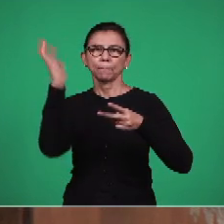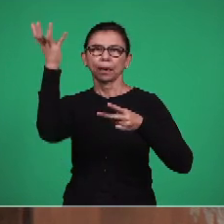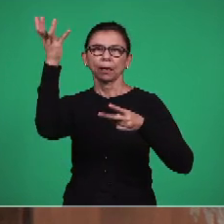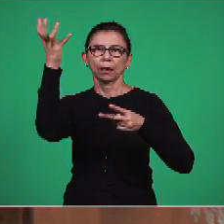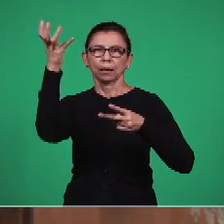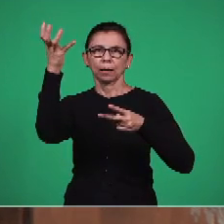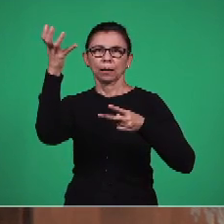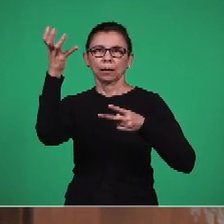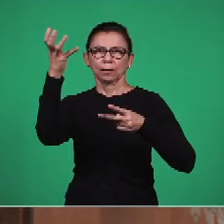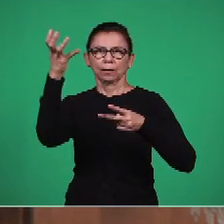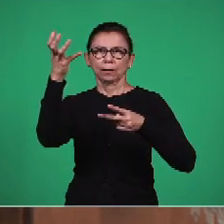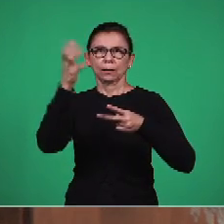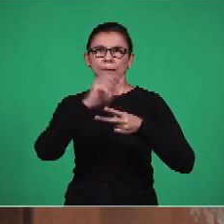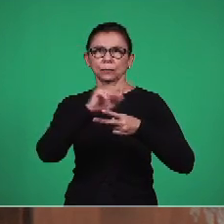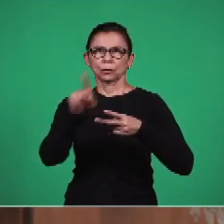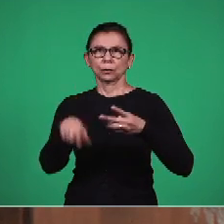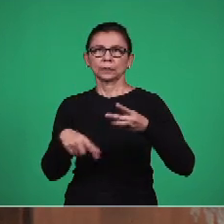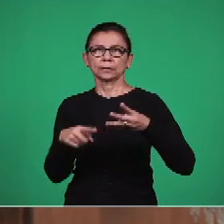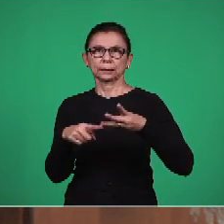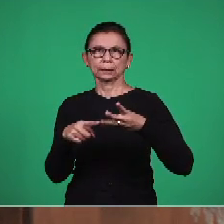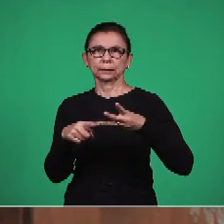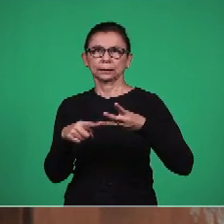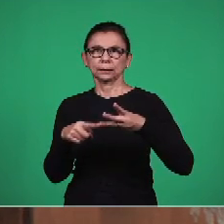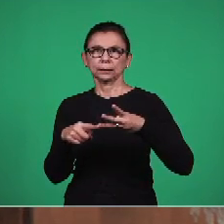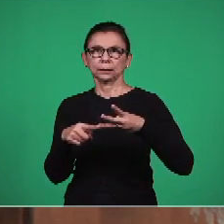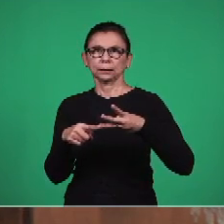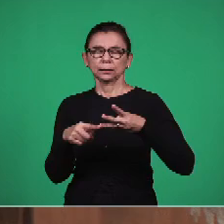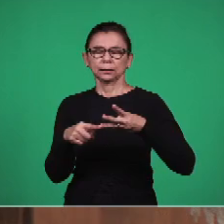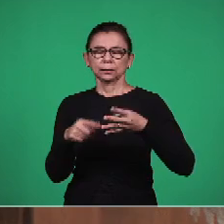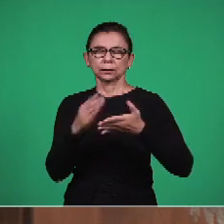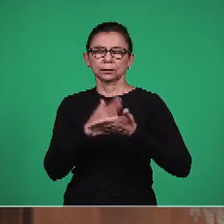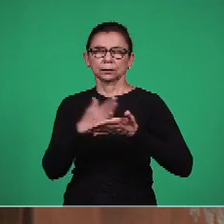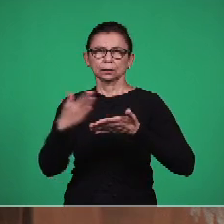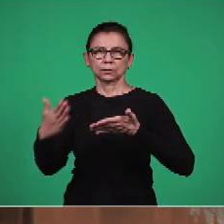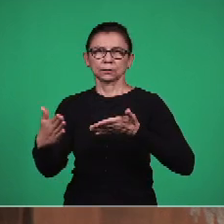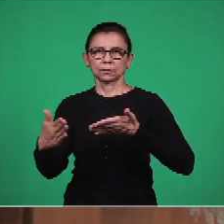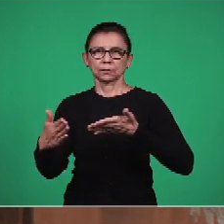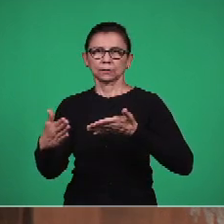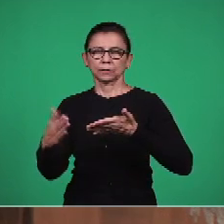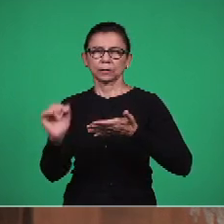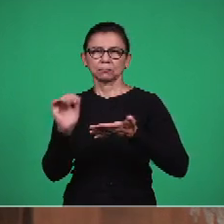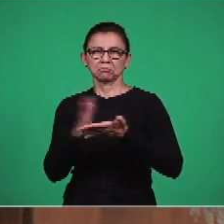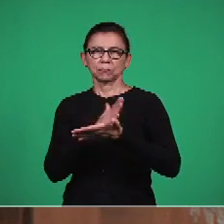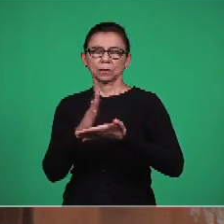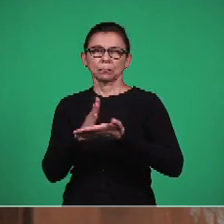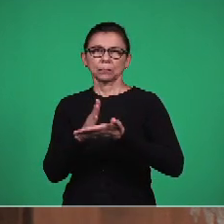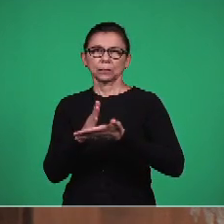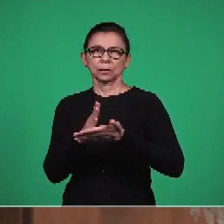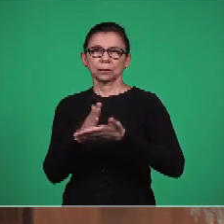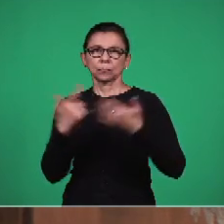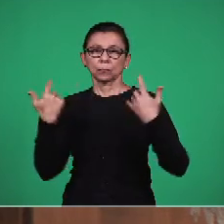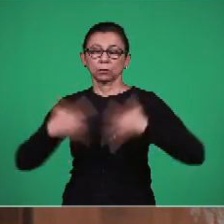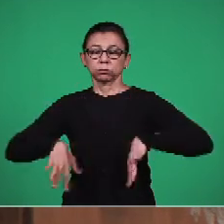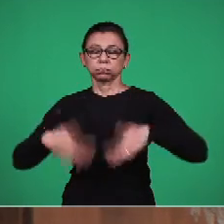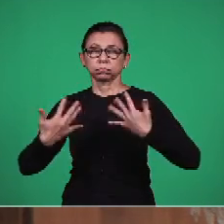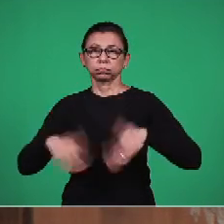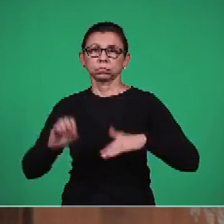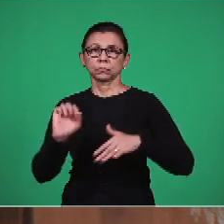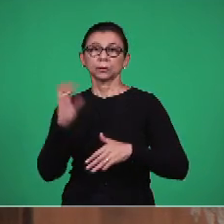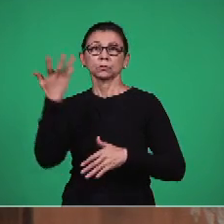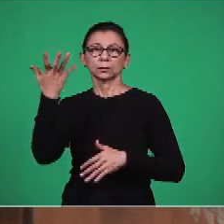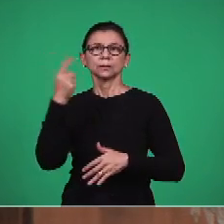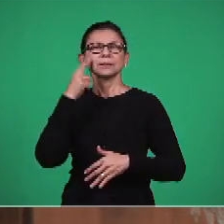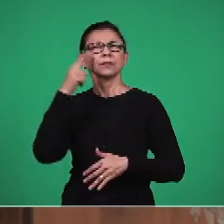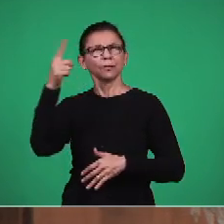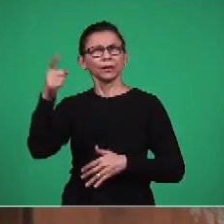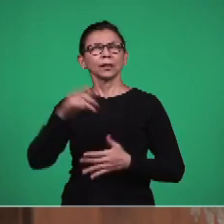se dar na grande tribulação. Entendeu? Porque o que nós estamos vendo? Vocês estão vendo os grandes